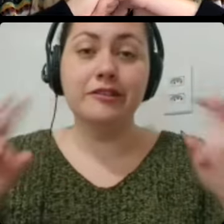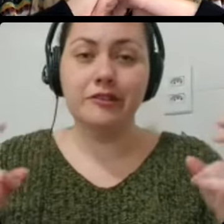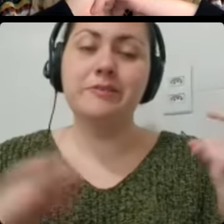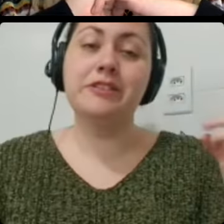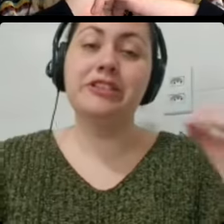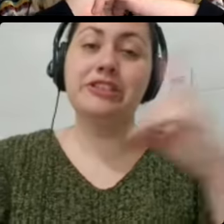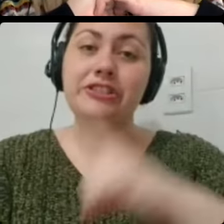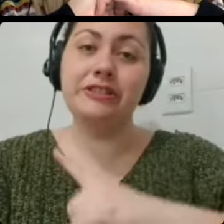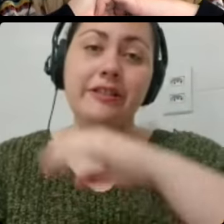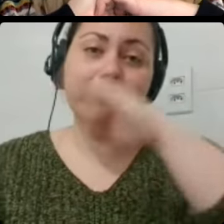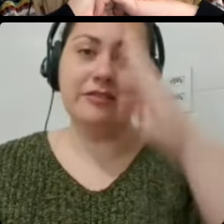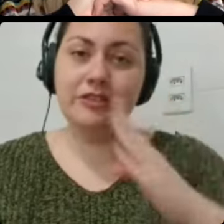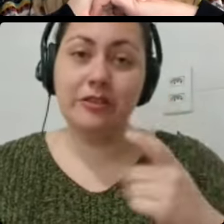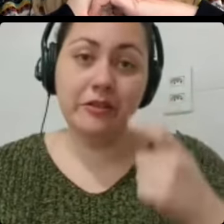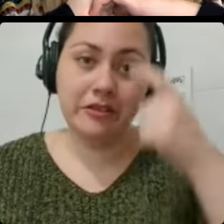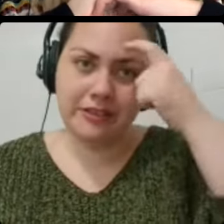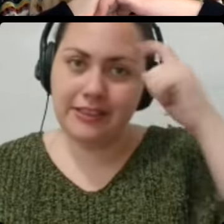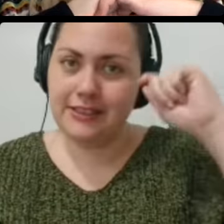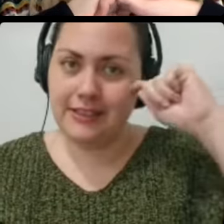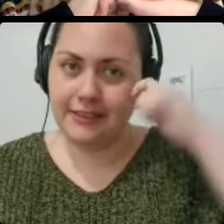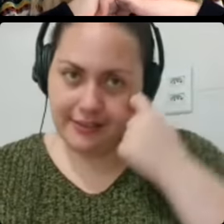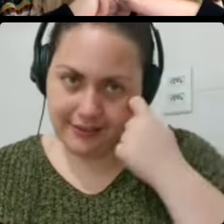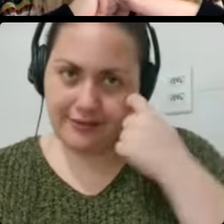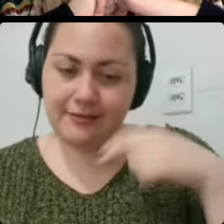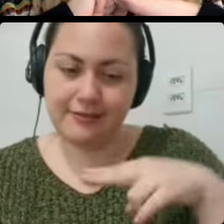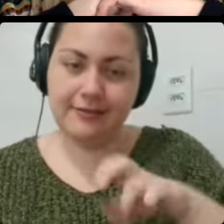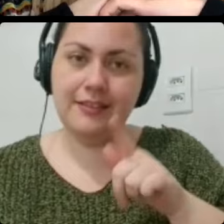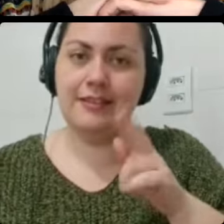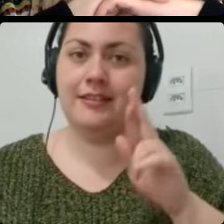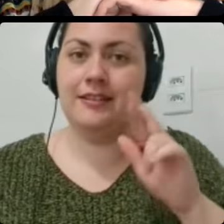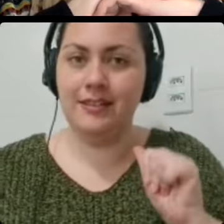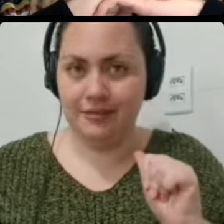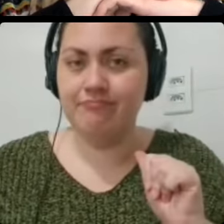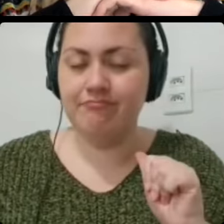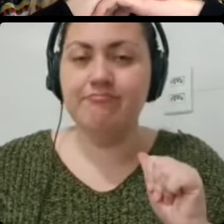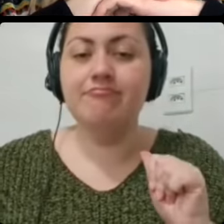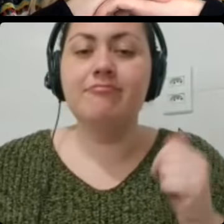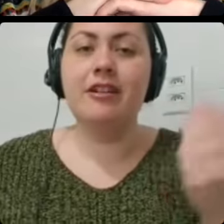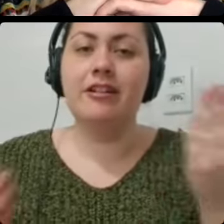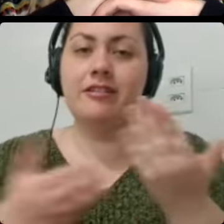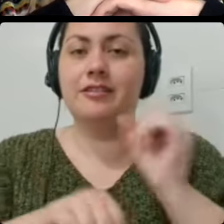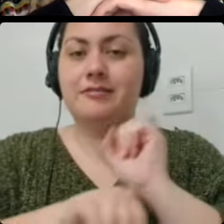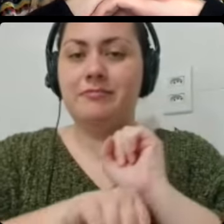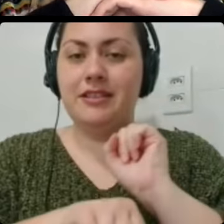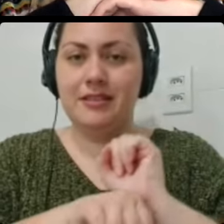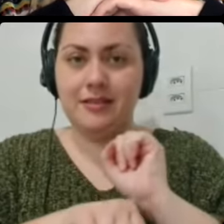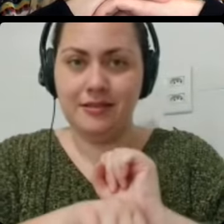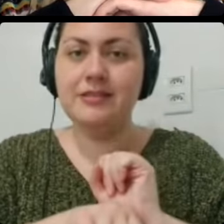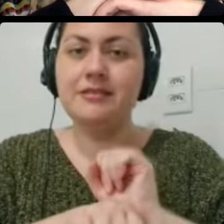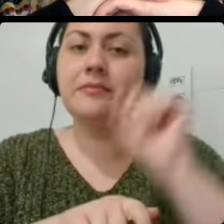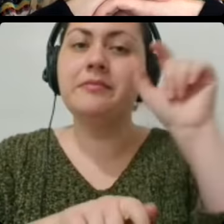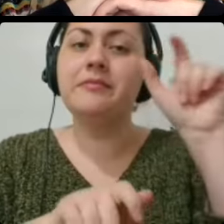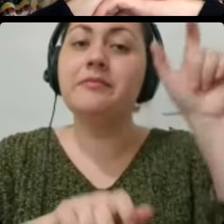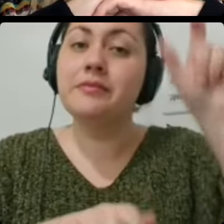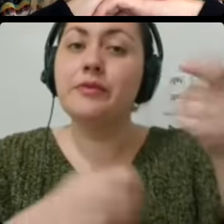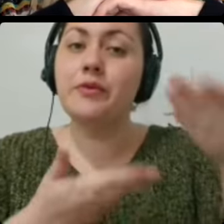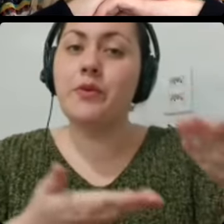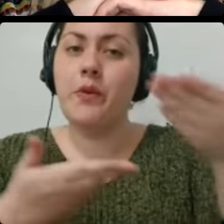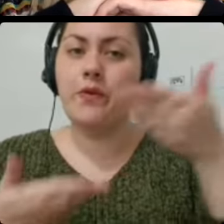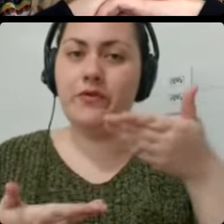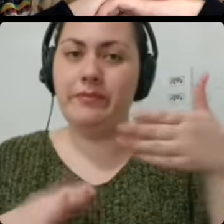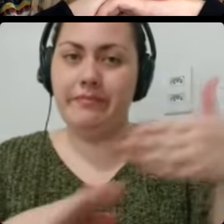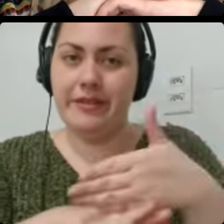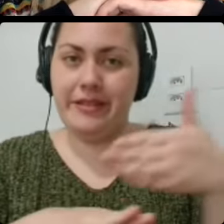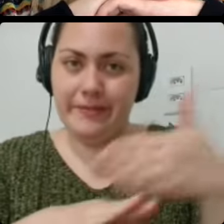Negra. E estamos aguardando, então, o nosso convidado, Carlos Daniel, para que